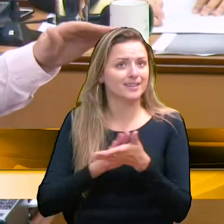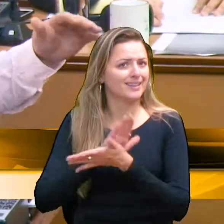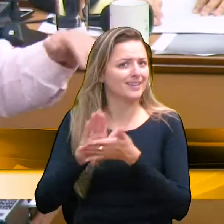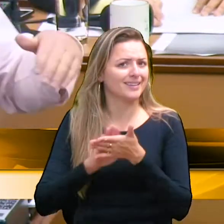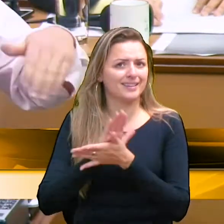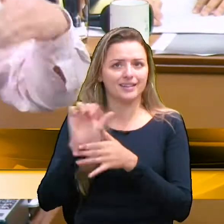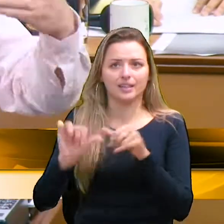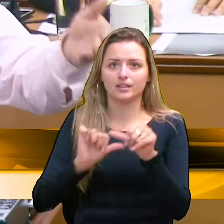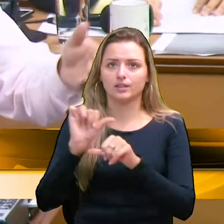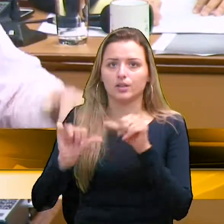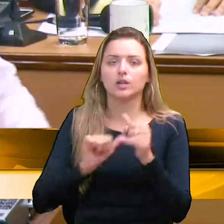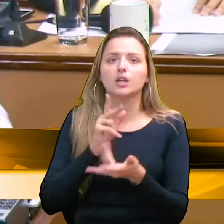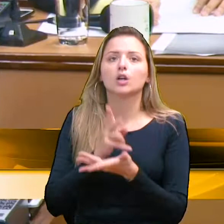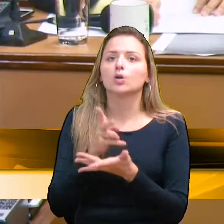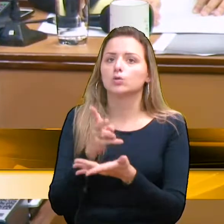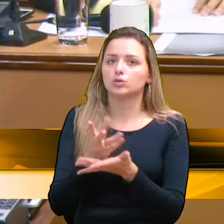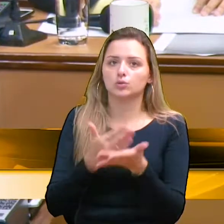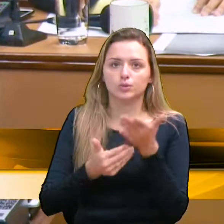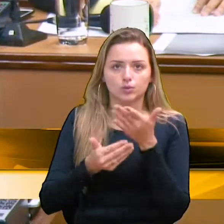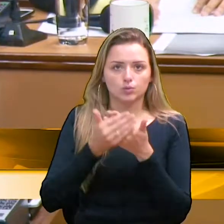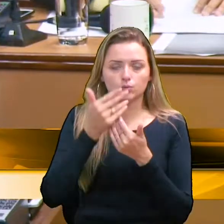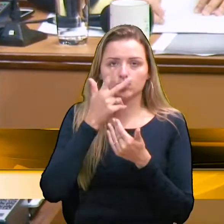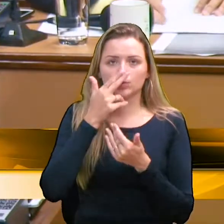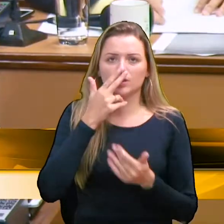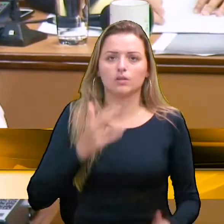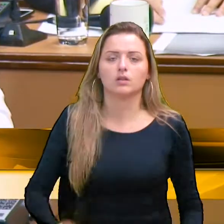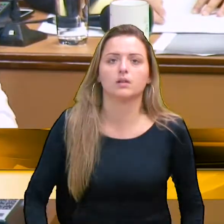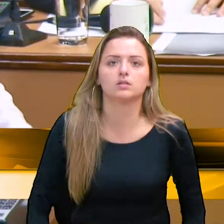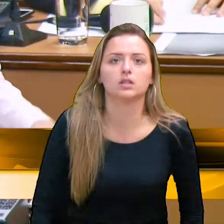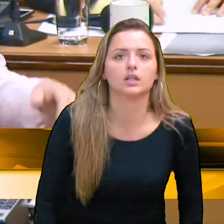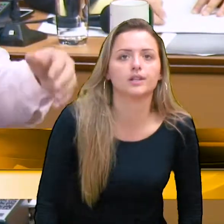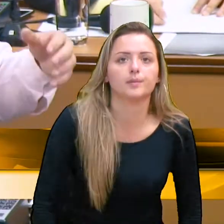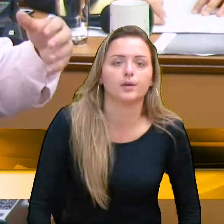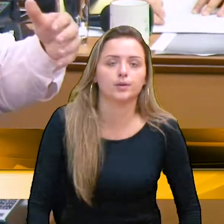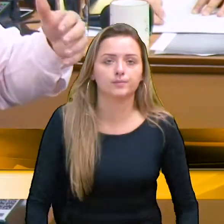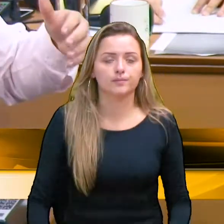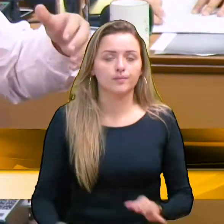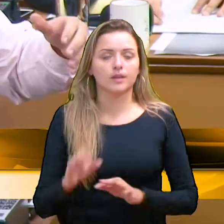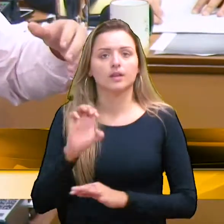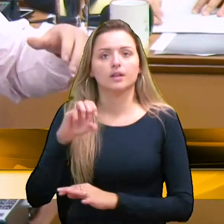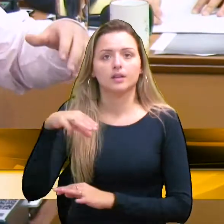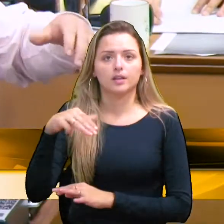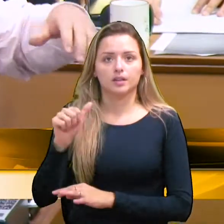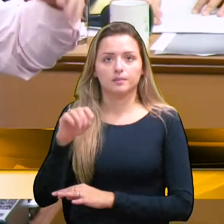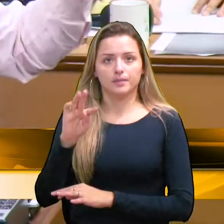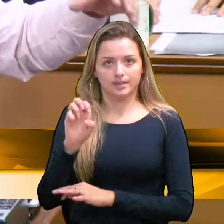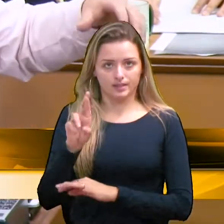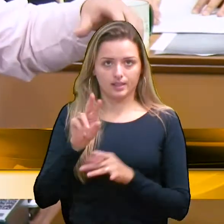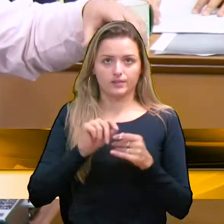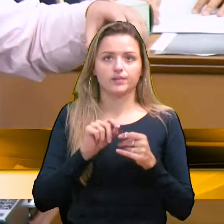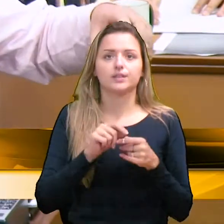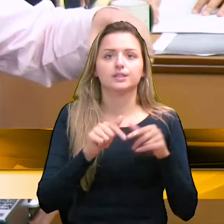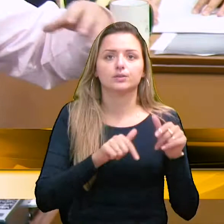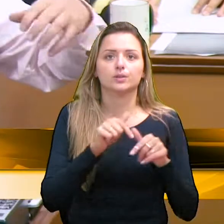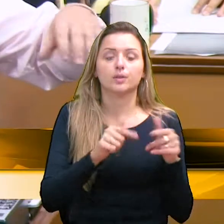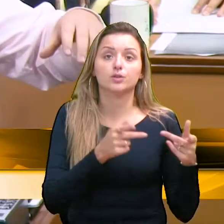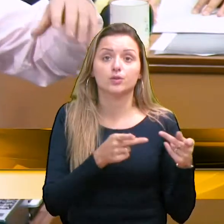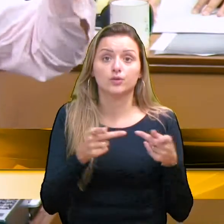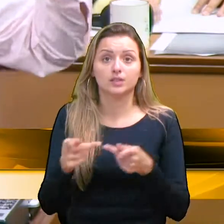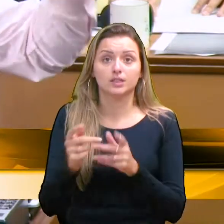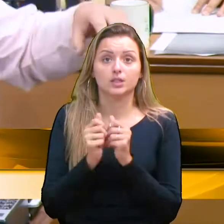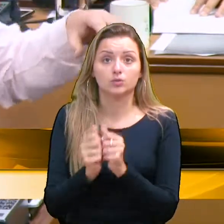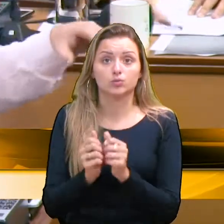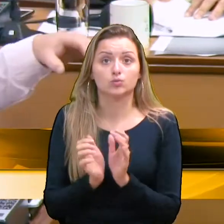muda, segue como estava, segue como tinha sido combinado. A Emater vai fazer um trabalho de visitar, junto com uma